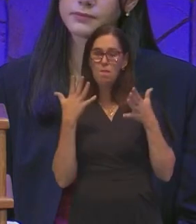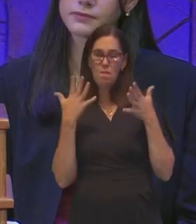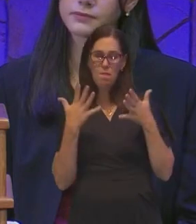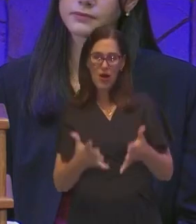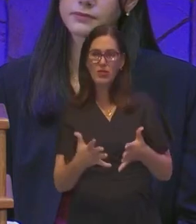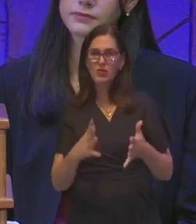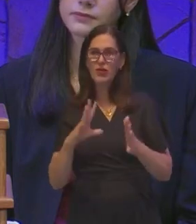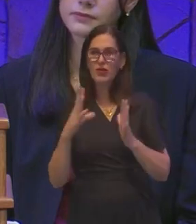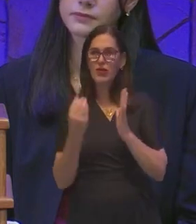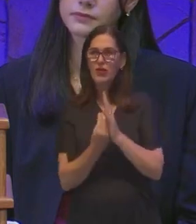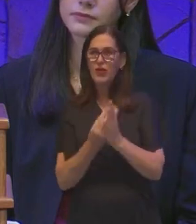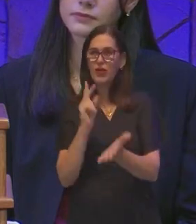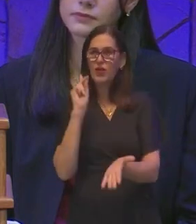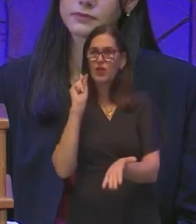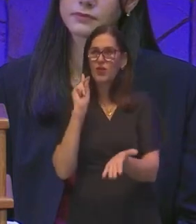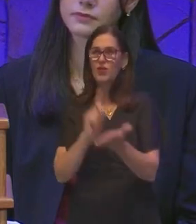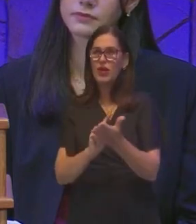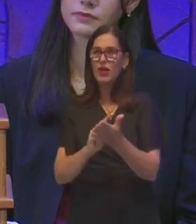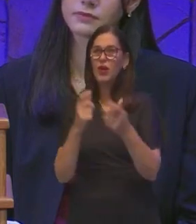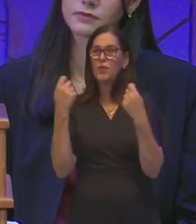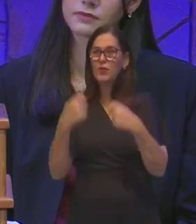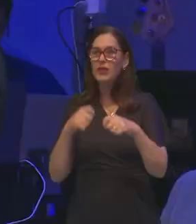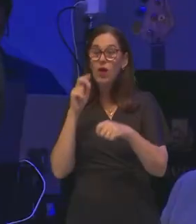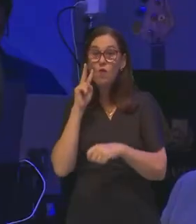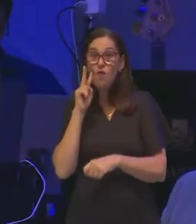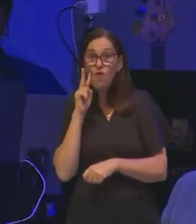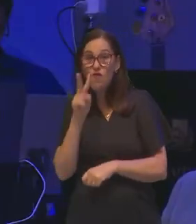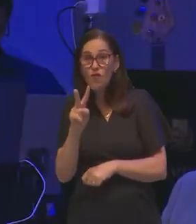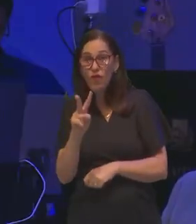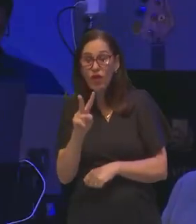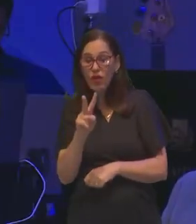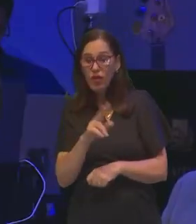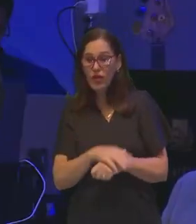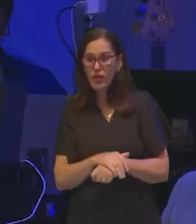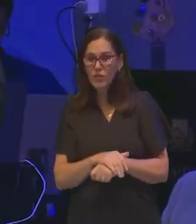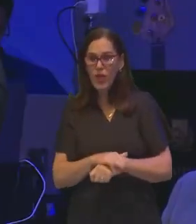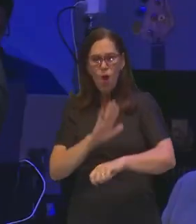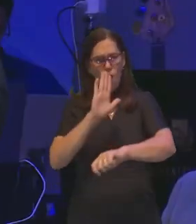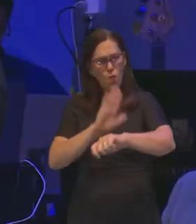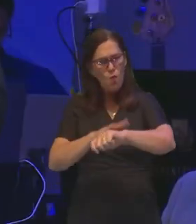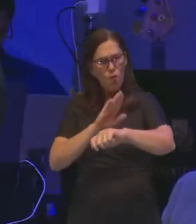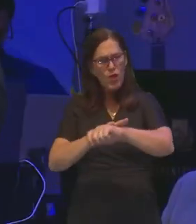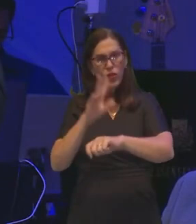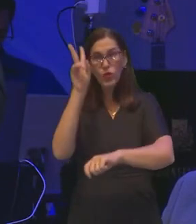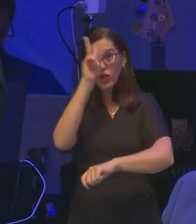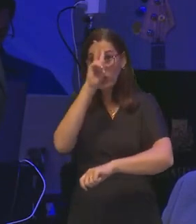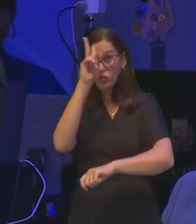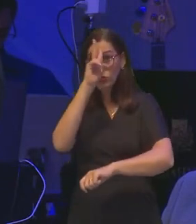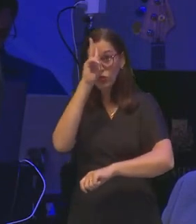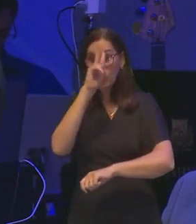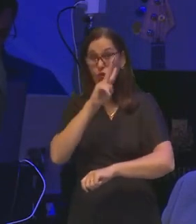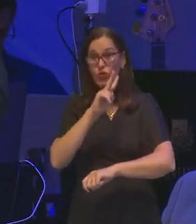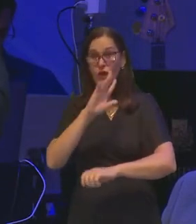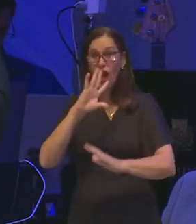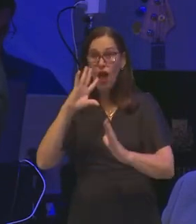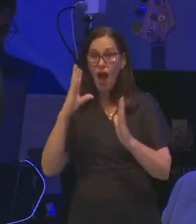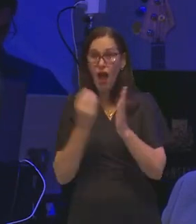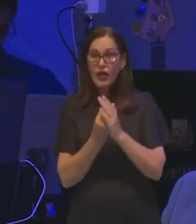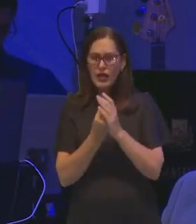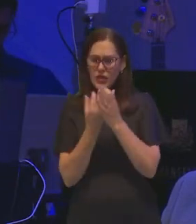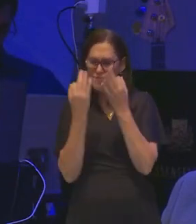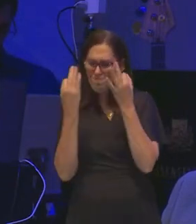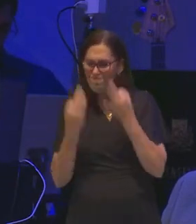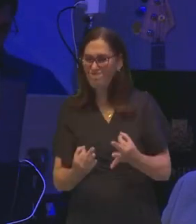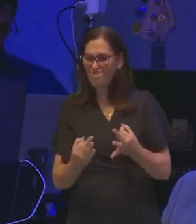dessa igreja real, precisamos olhar para aquele momento da história, da igreja